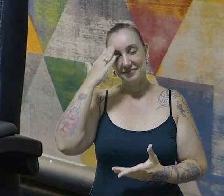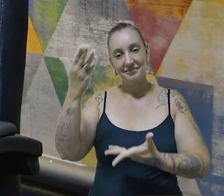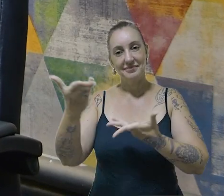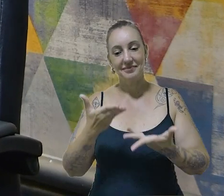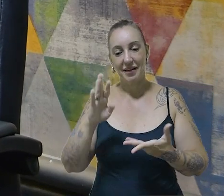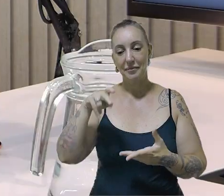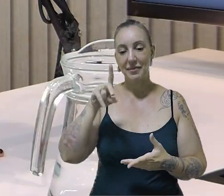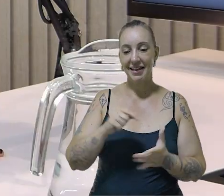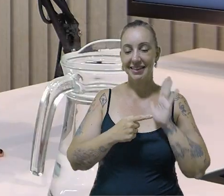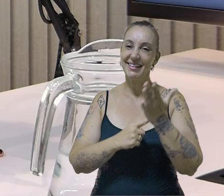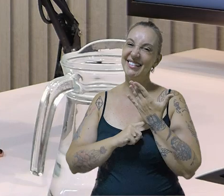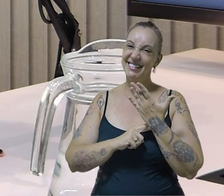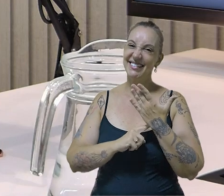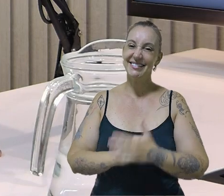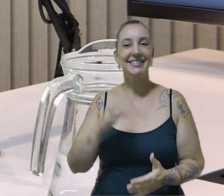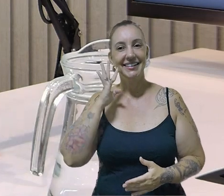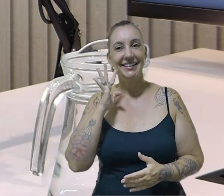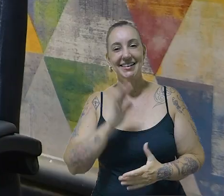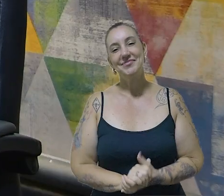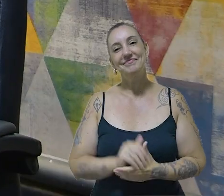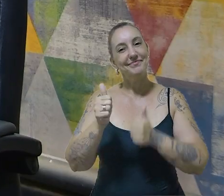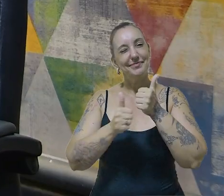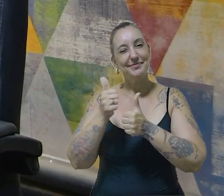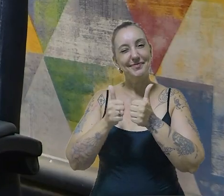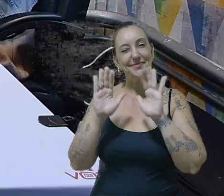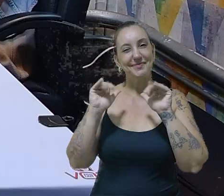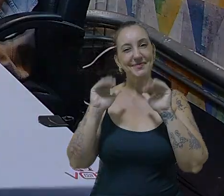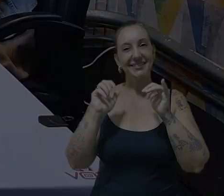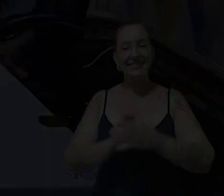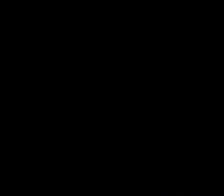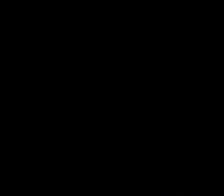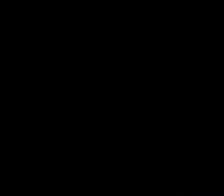Obrigado Brenda pela indicação bem legal valeu gente tchau tchau